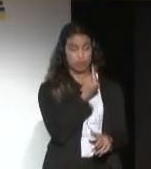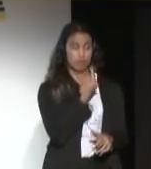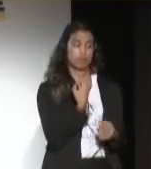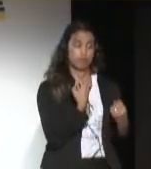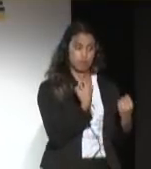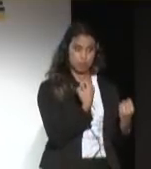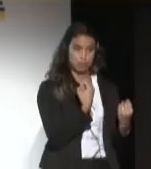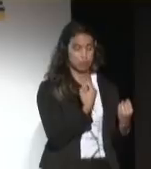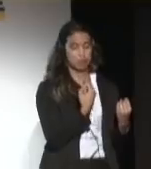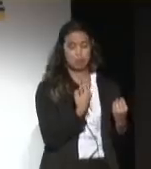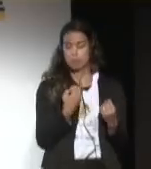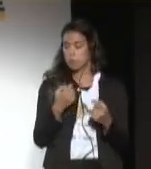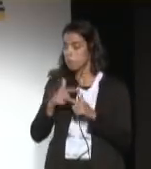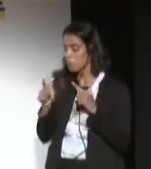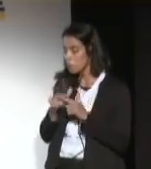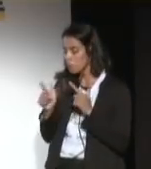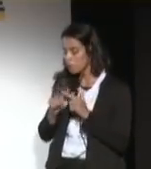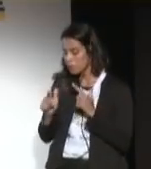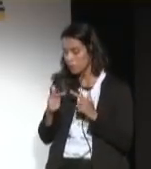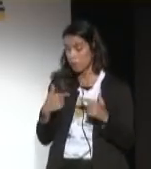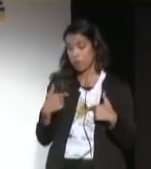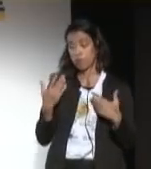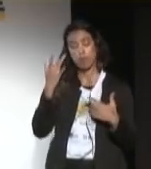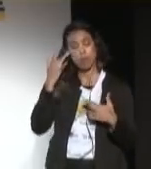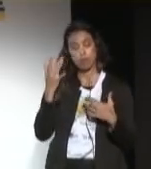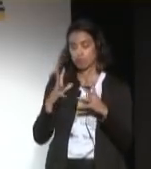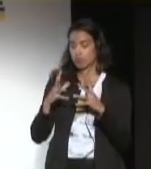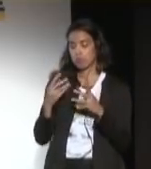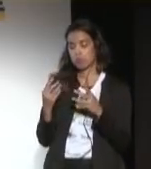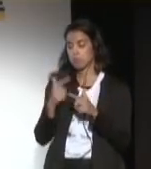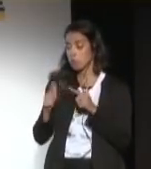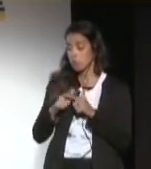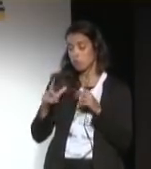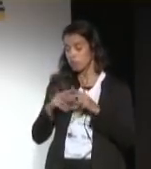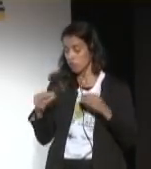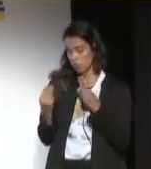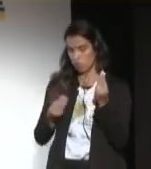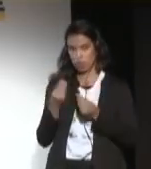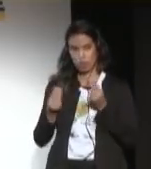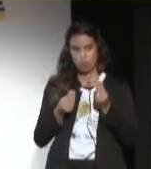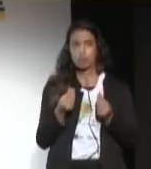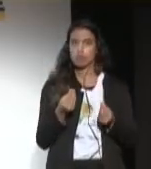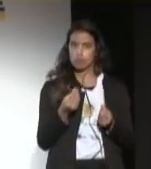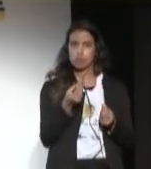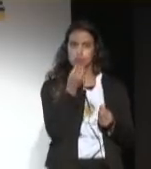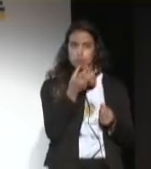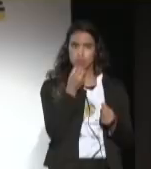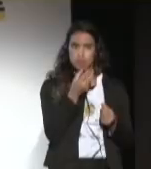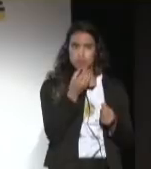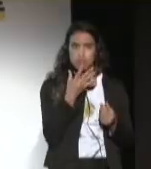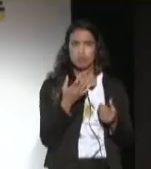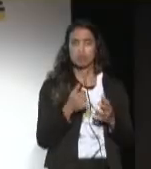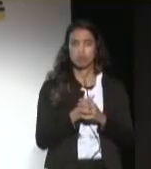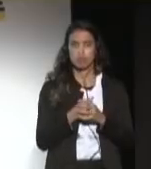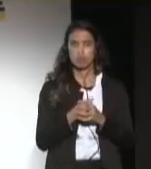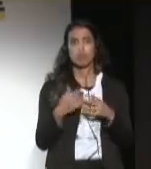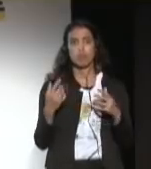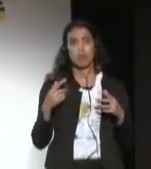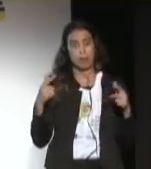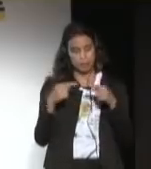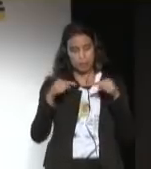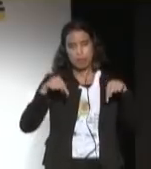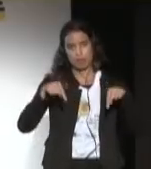forma bem específica de transmitir conteúdo. E isso é muito importante para o tipo de padrões de aprendizagem que a gente está falando